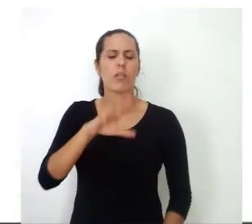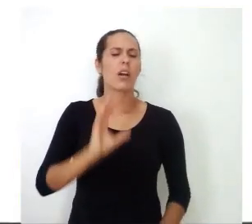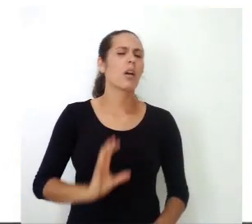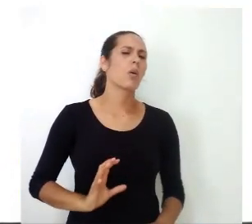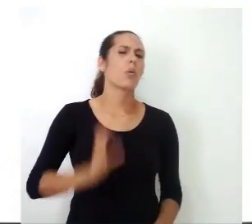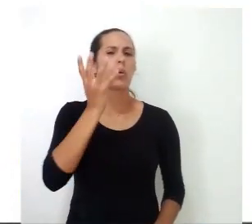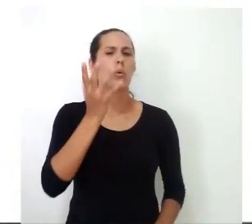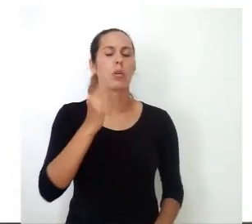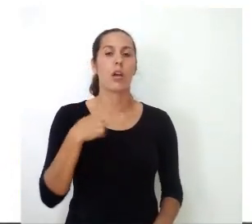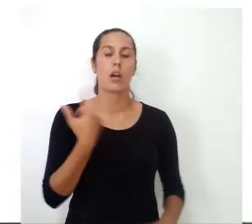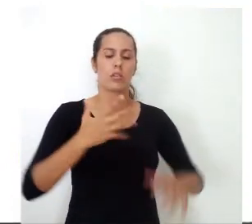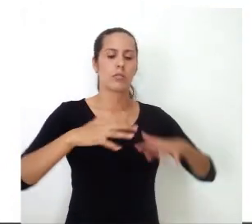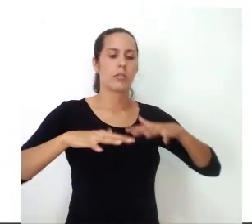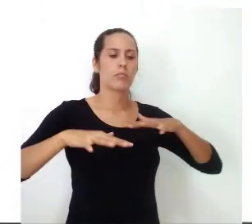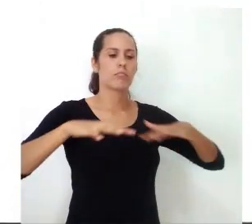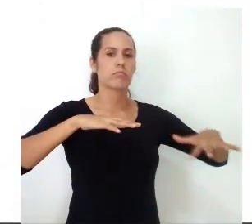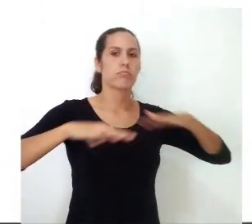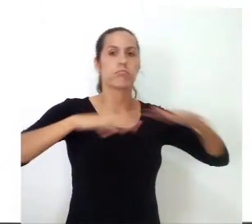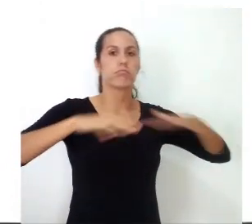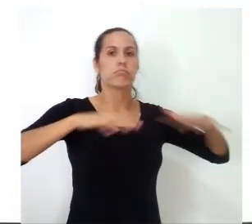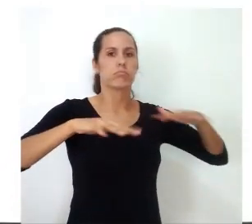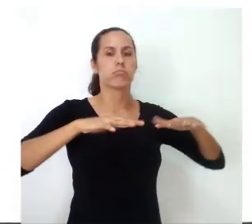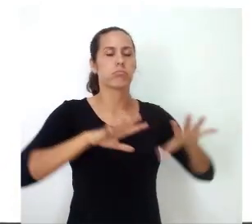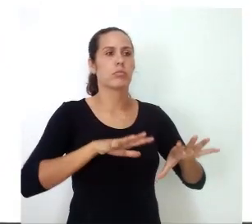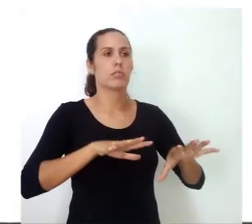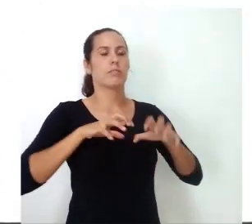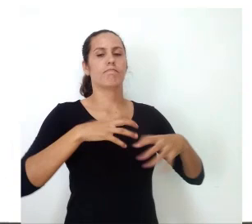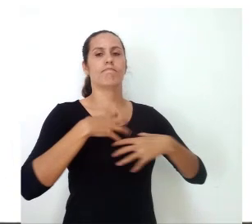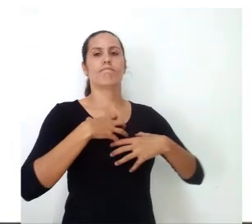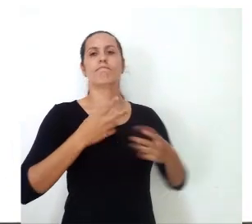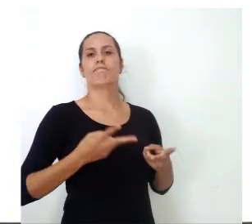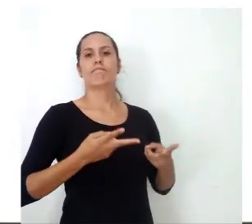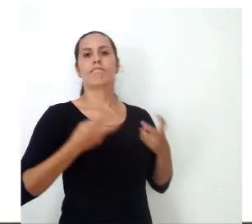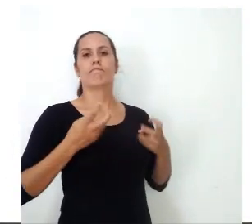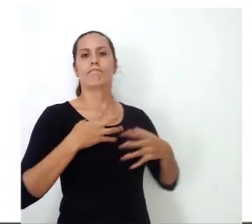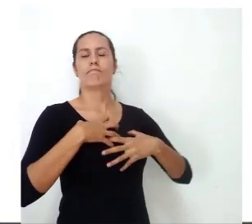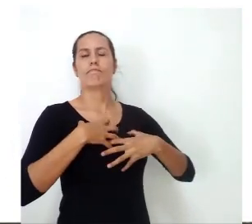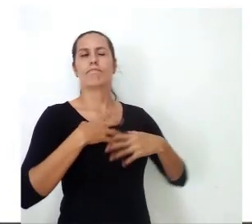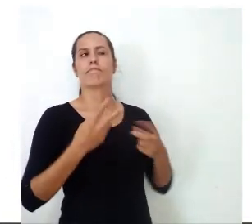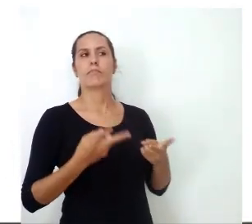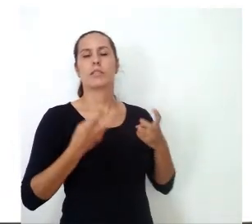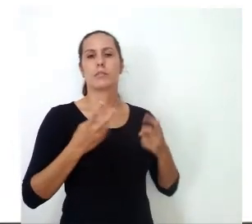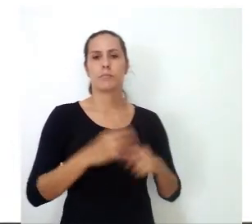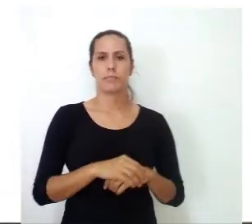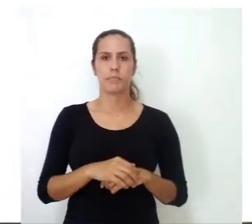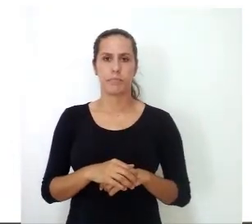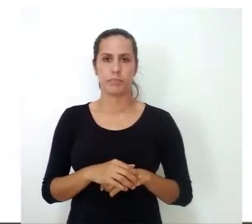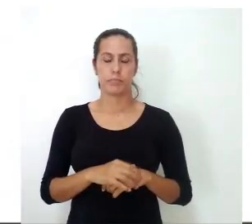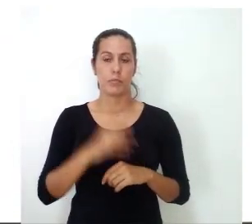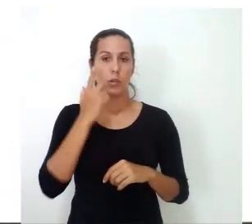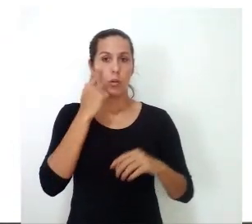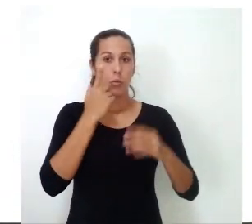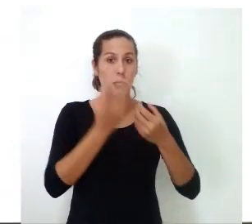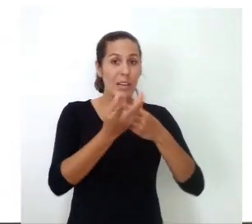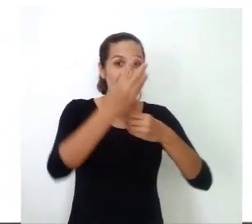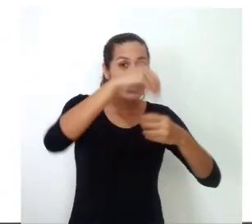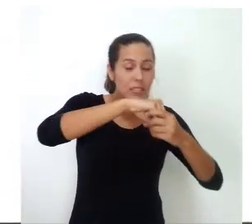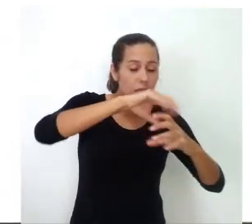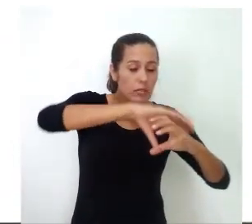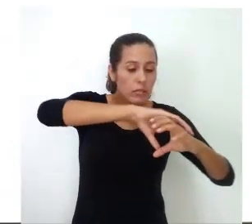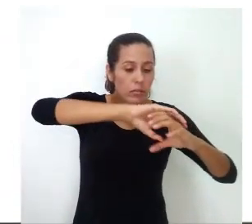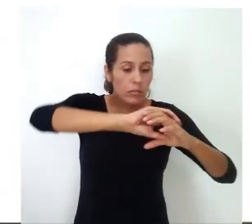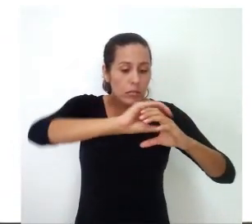quê? Modificações para a gente. É o que vai ser sentido com grande intensidade. Então, internamente